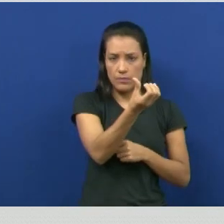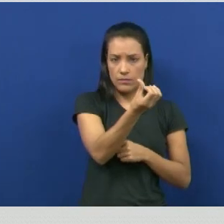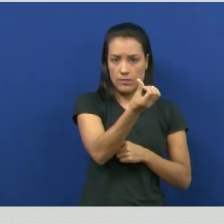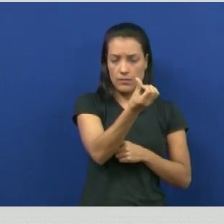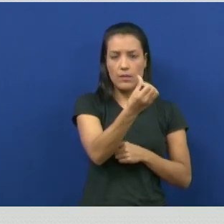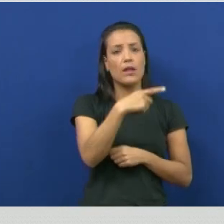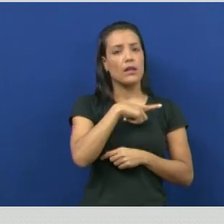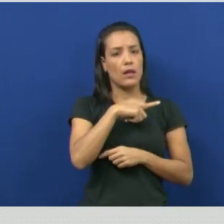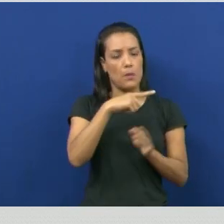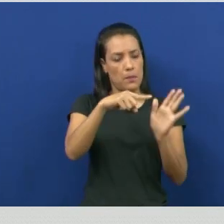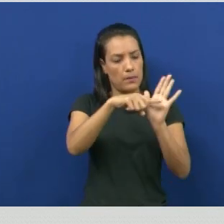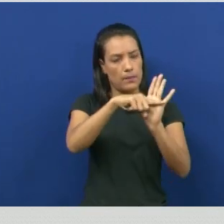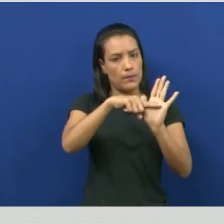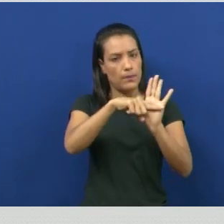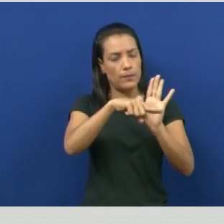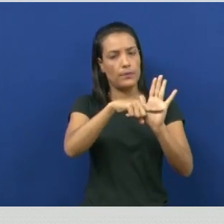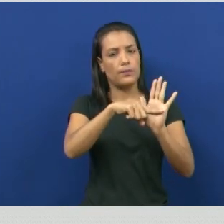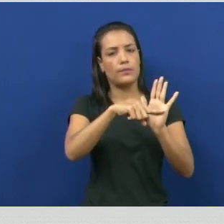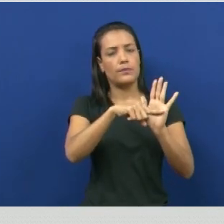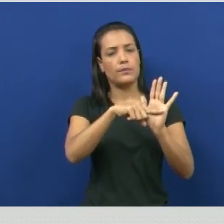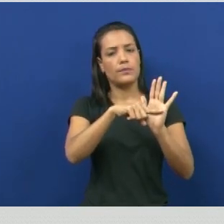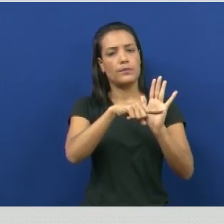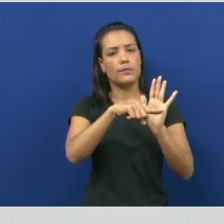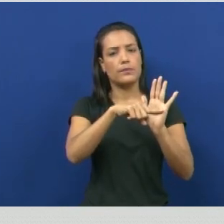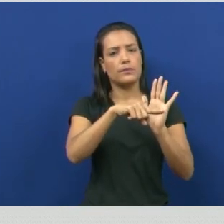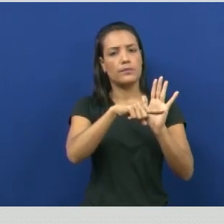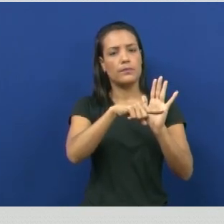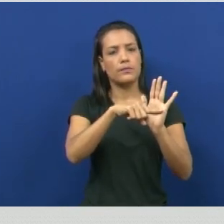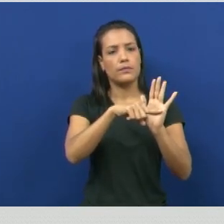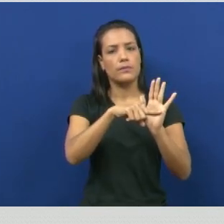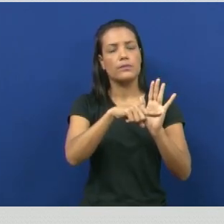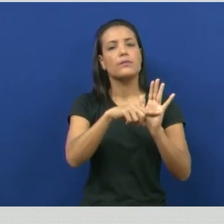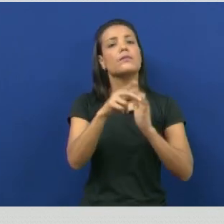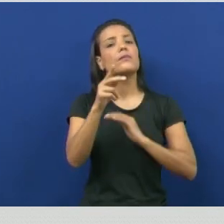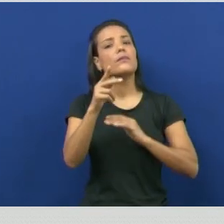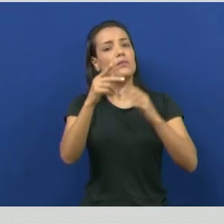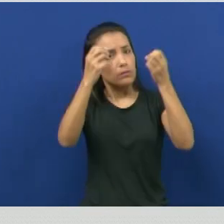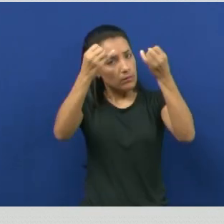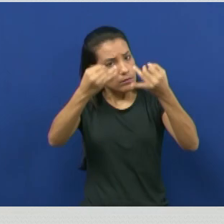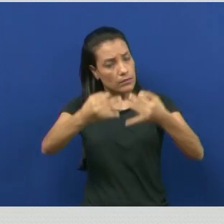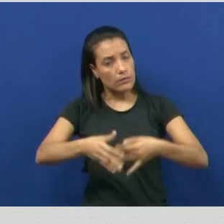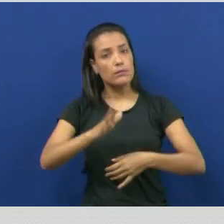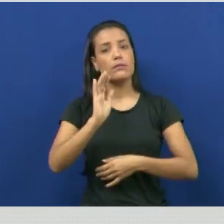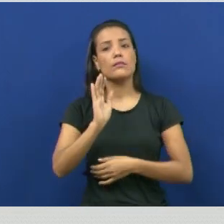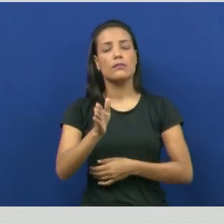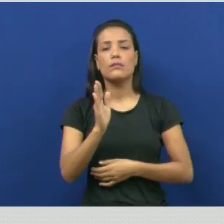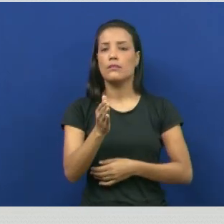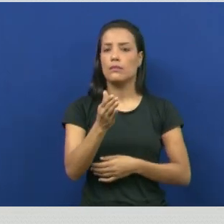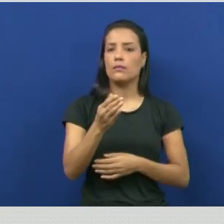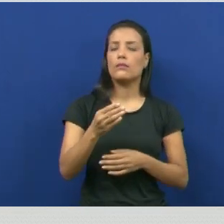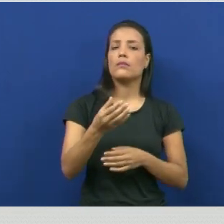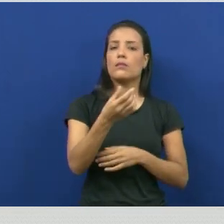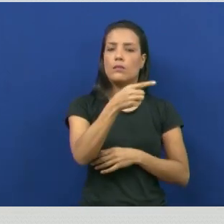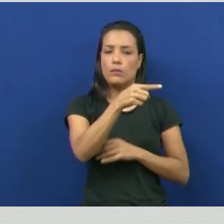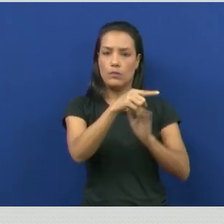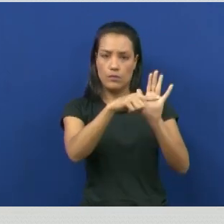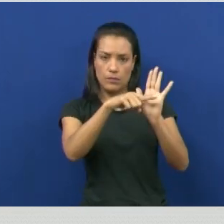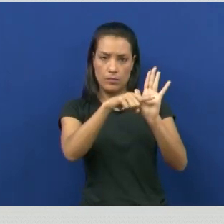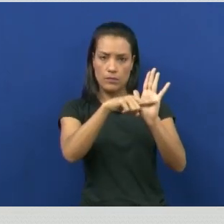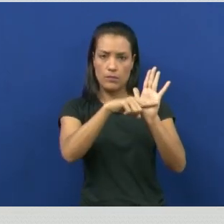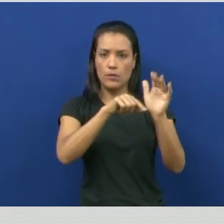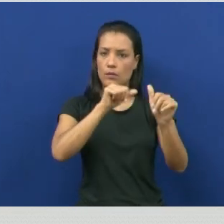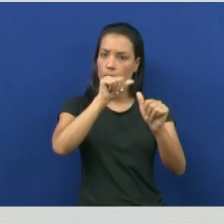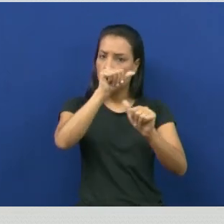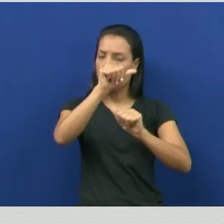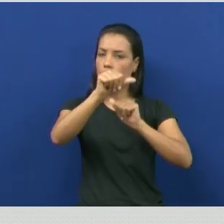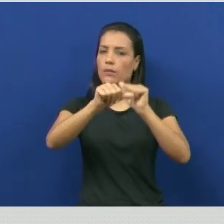Então, lembra que eu falei que o menos vai mudar o que vem depois e ele vai